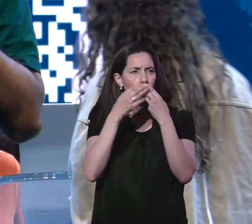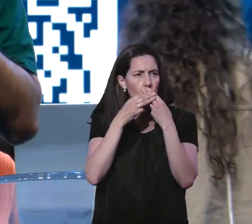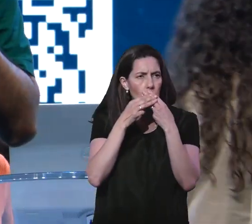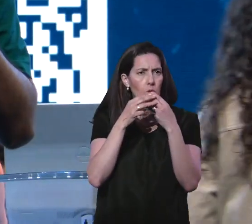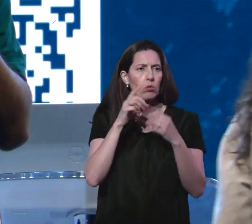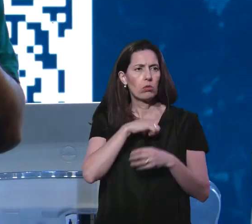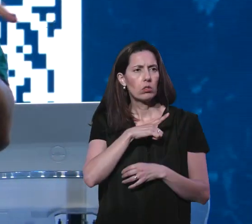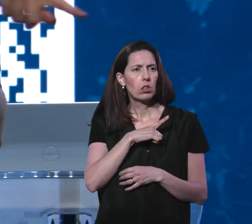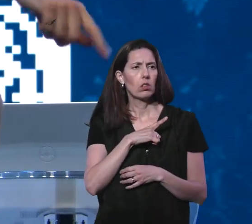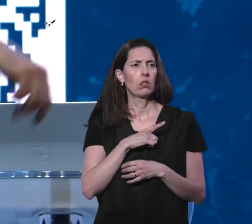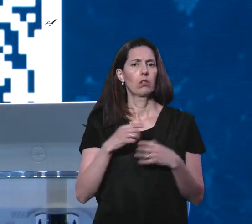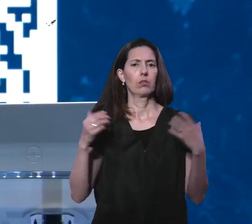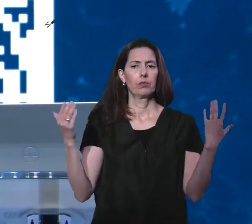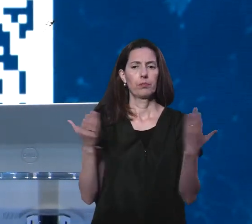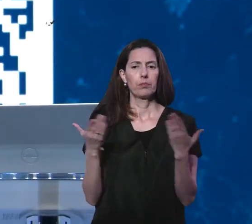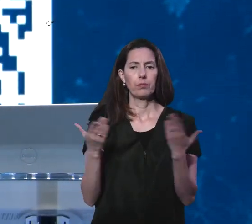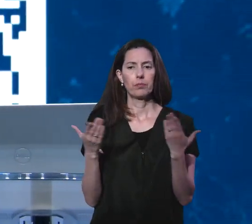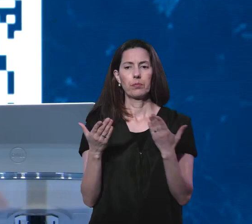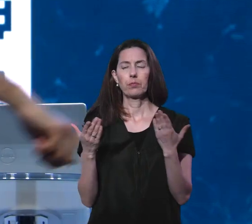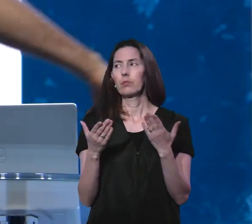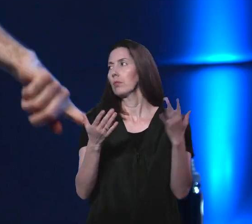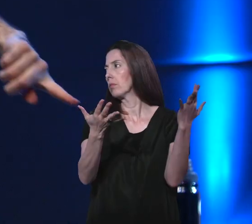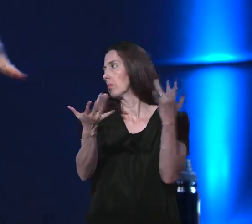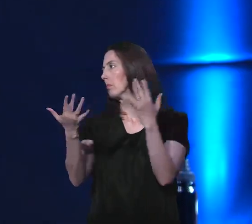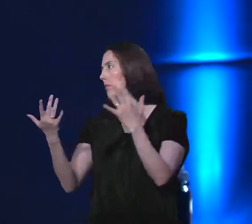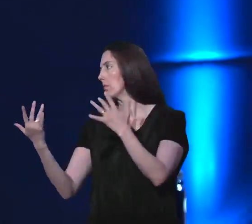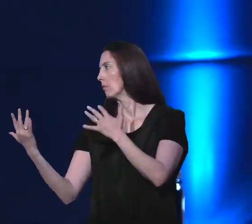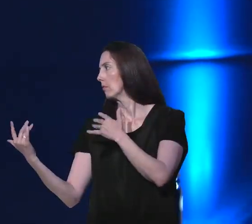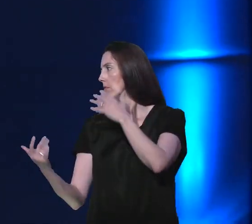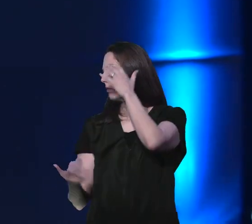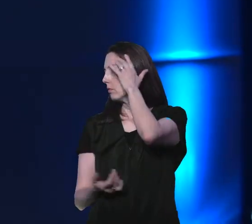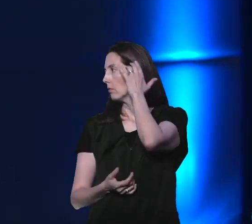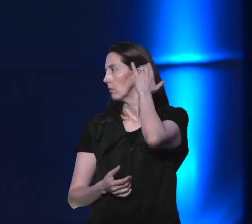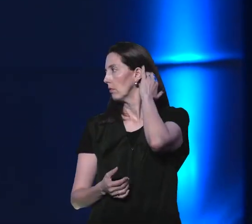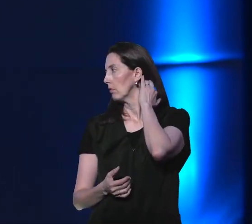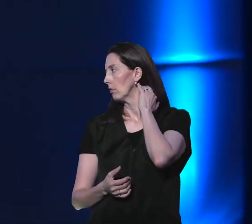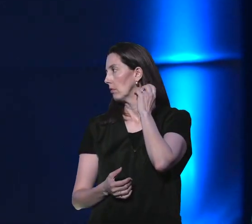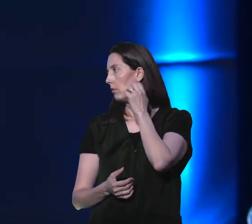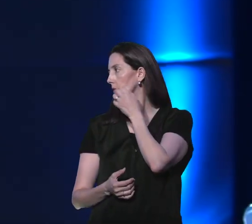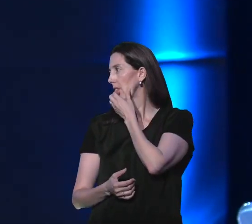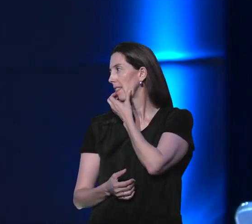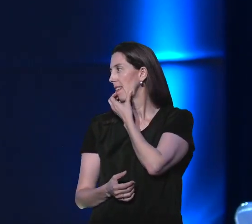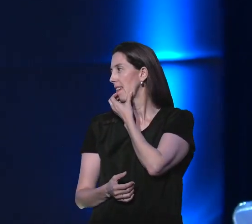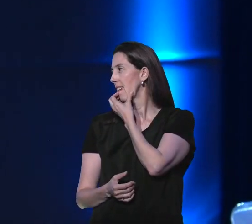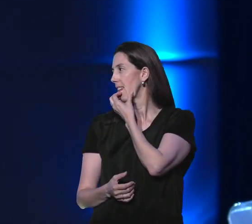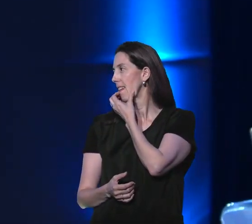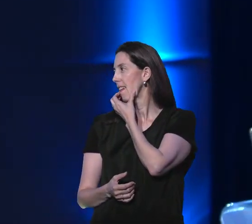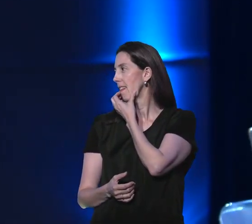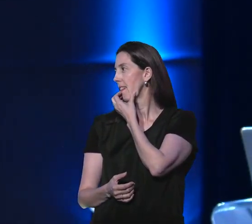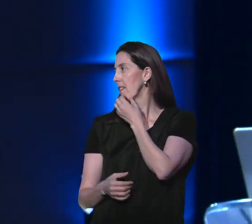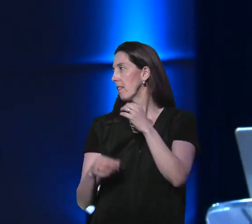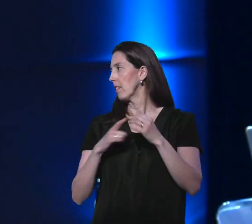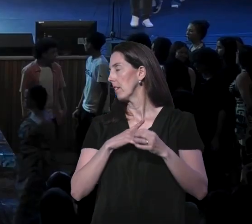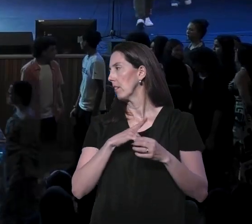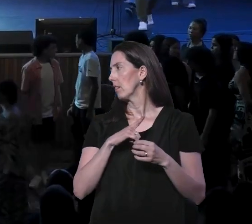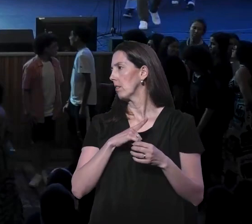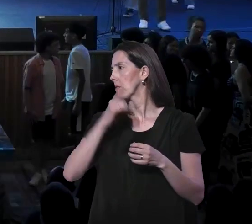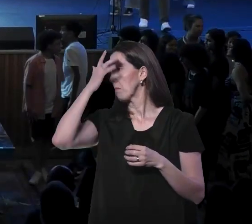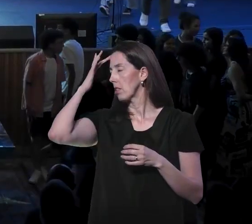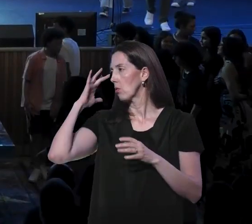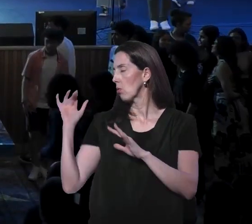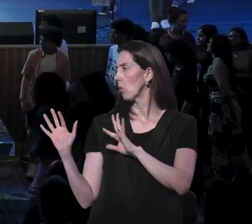Dá a volta na mesa, tá? Porque vai vir gente. Dá a volta na mesa ali, ó. Tipo, não fica aqui atrás, entendeu?